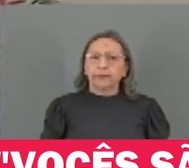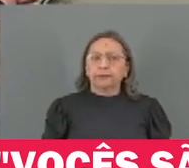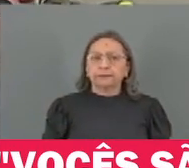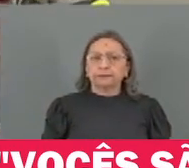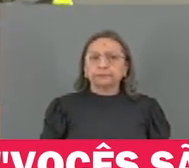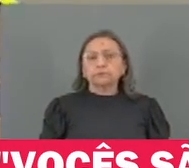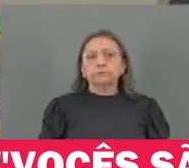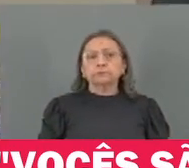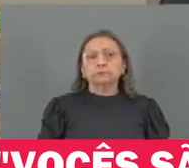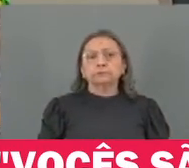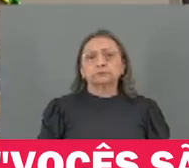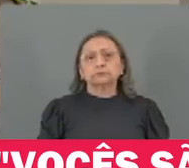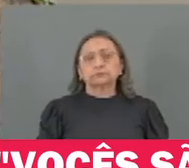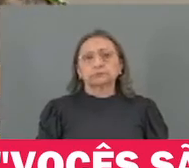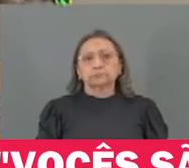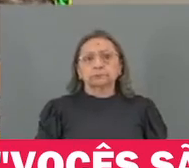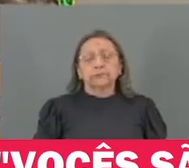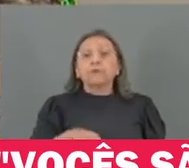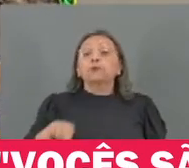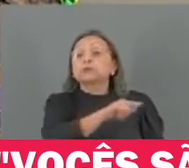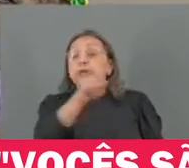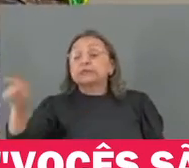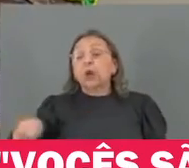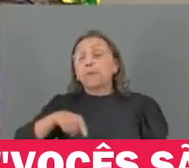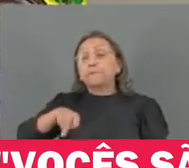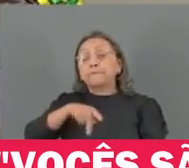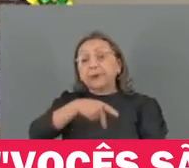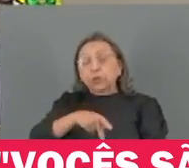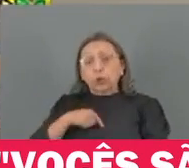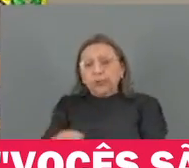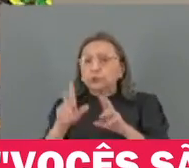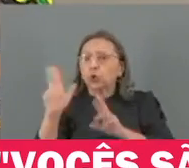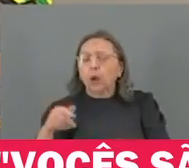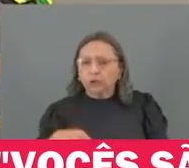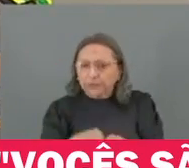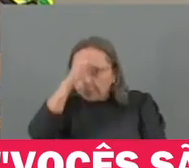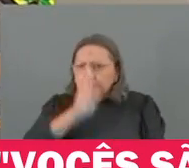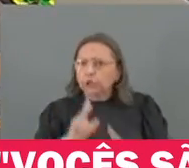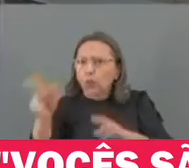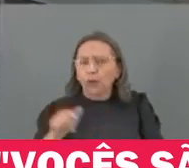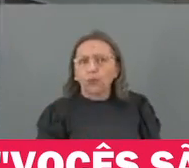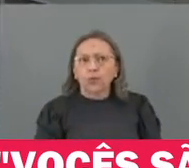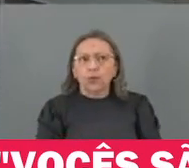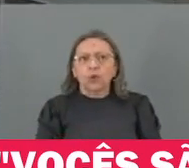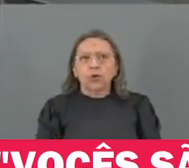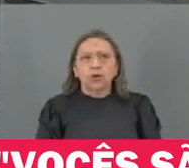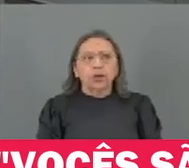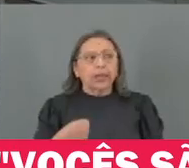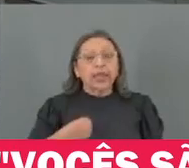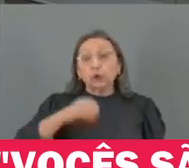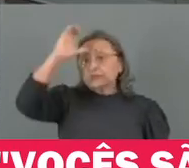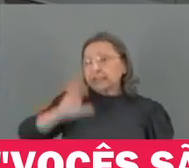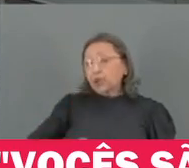Desculpem. Minha gente, vocês são patriotas, mas eu também sou. Eu também sou patriota. Só um minutinho, só um minutinho. Eu, como